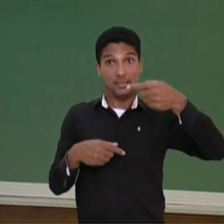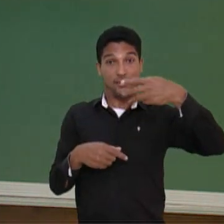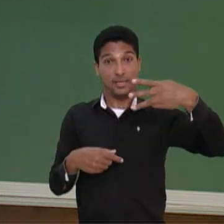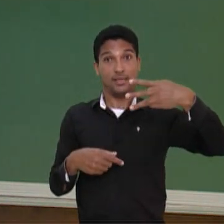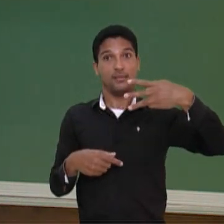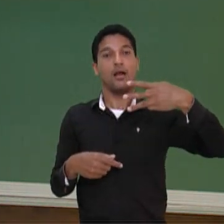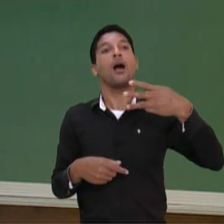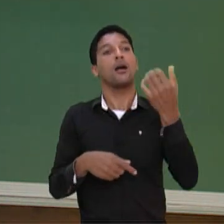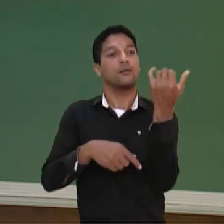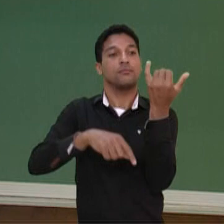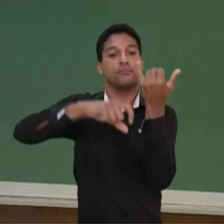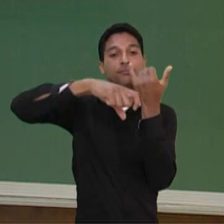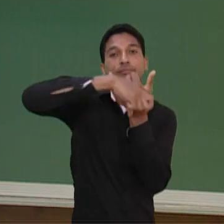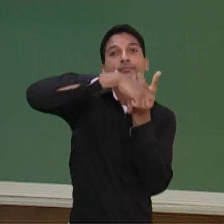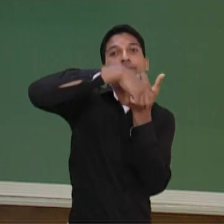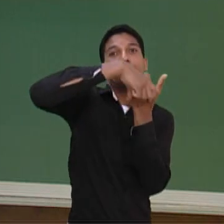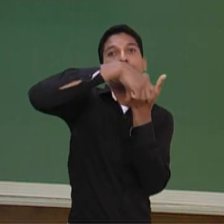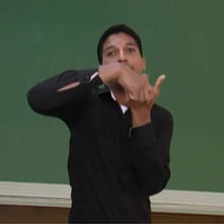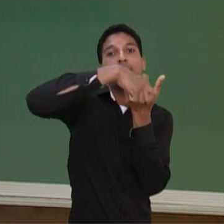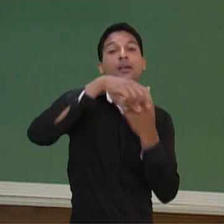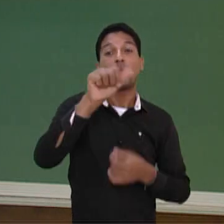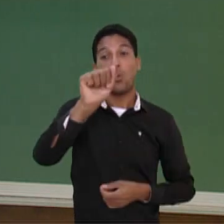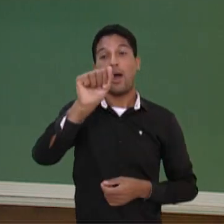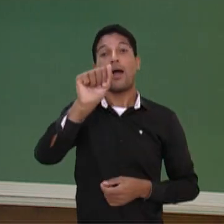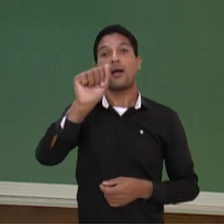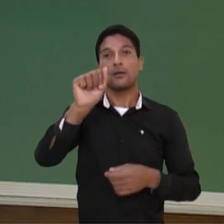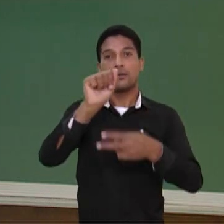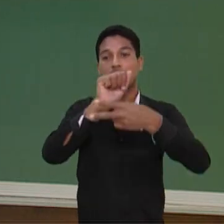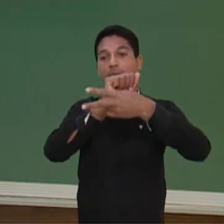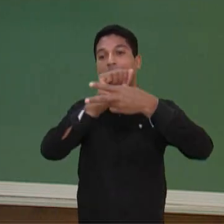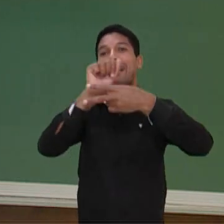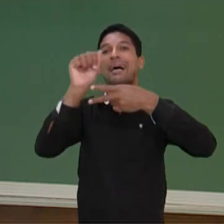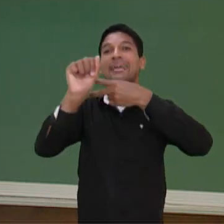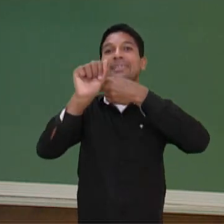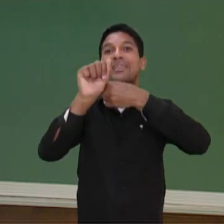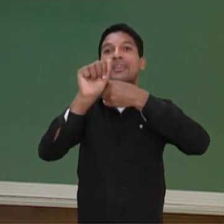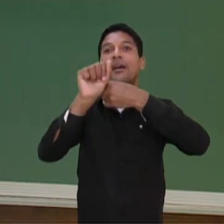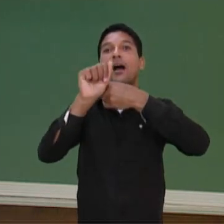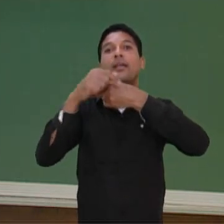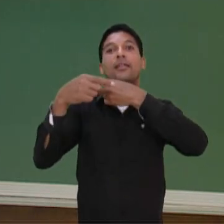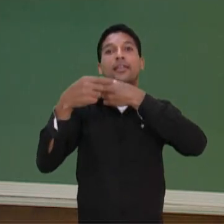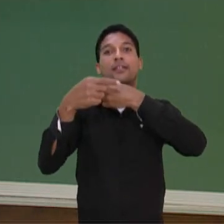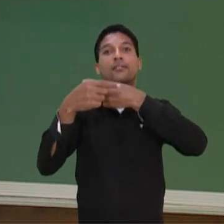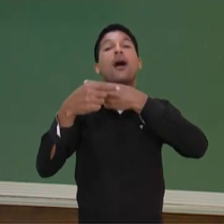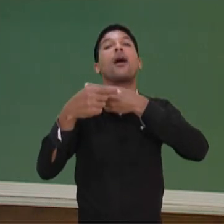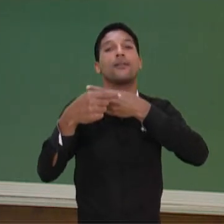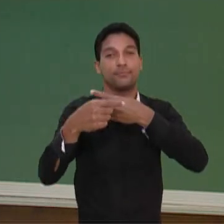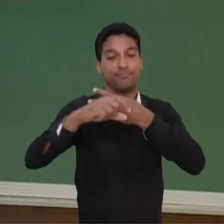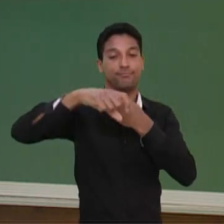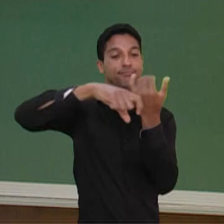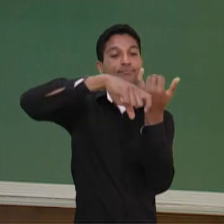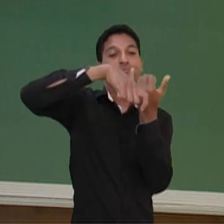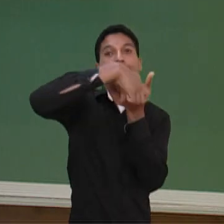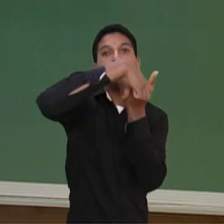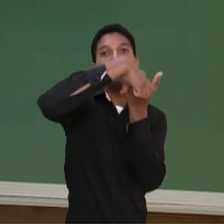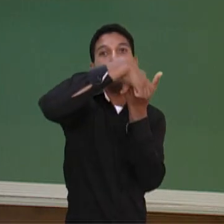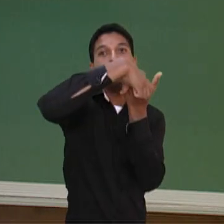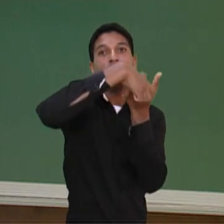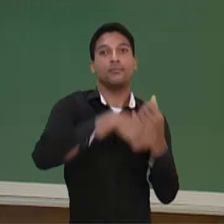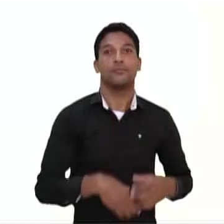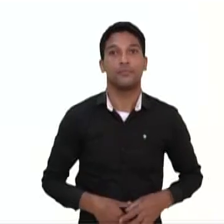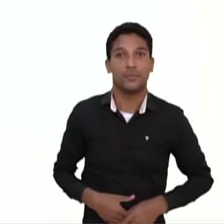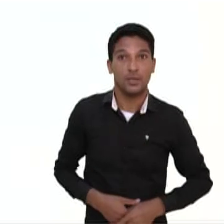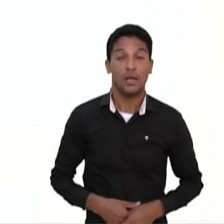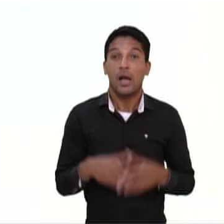é um número negativo. Certo? Exercício 2, bem rapidinho, só assinalar